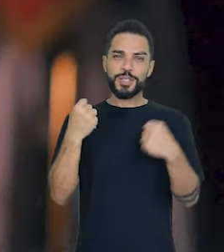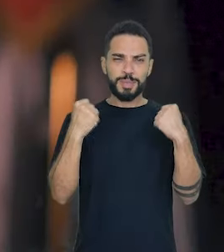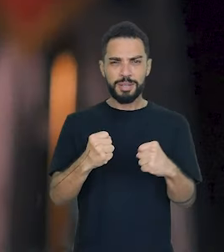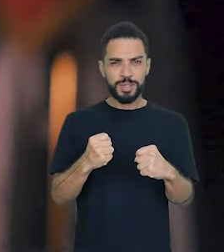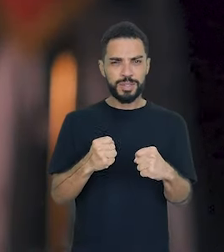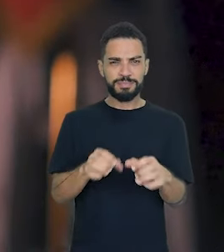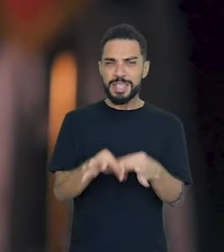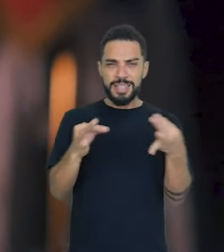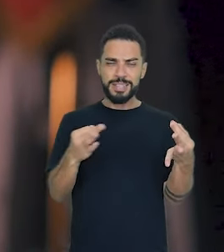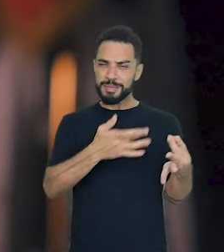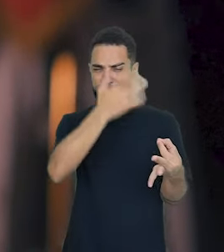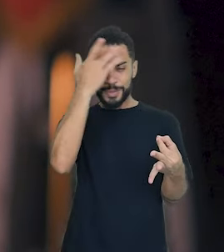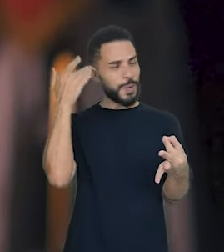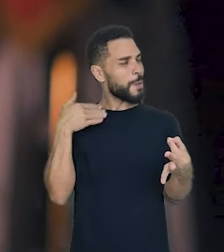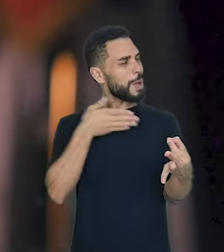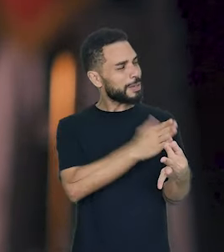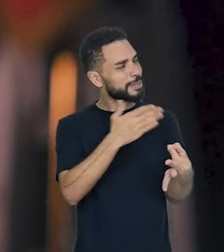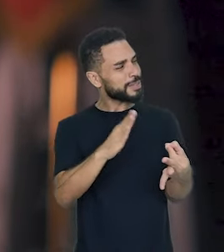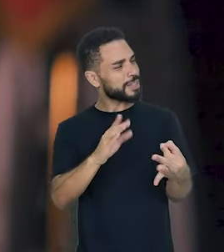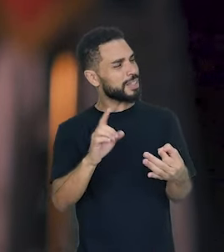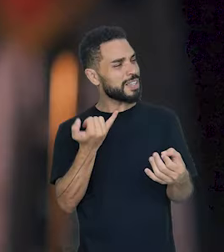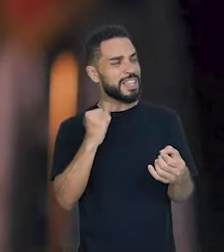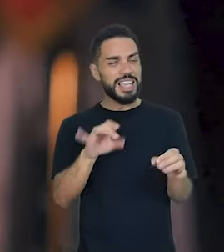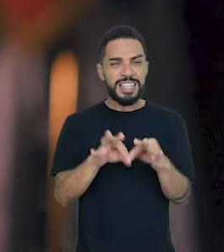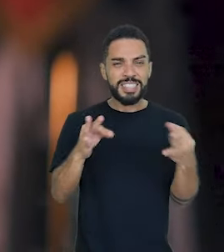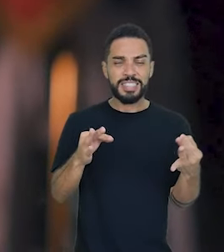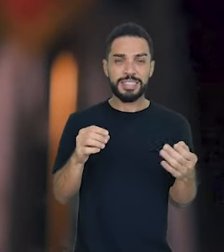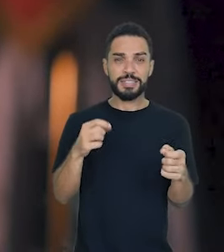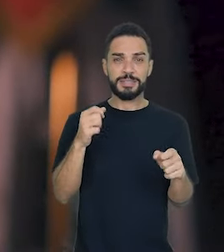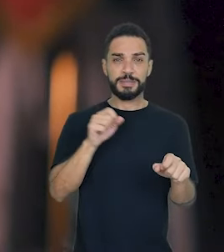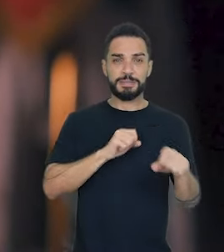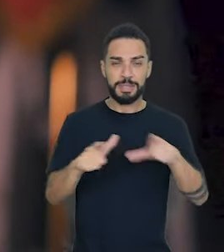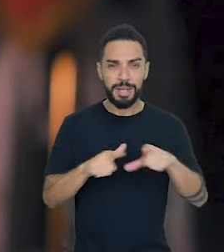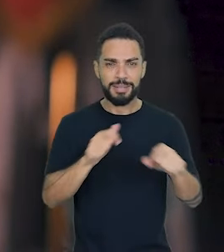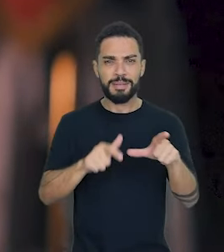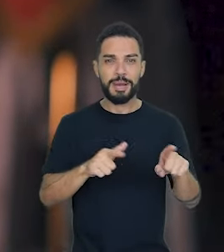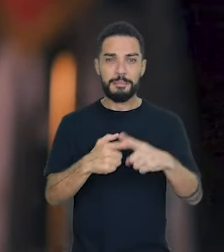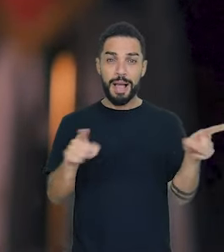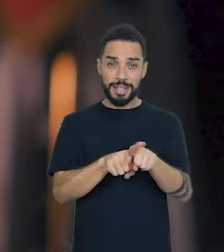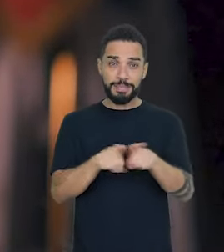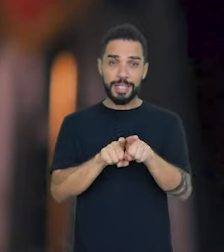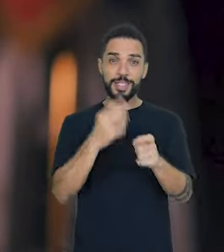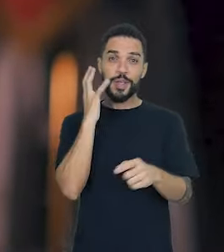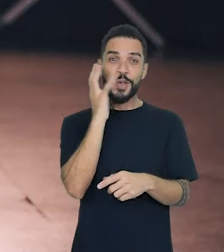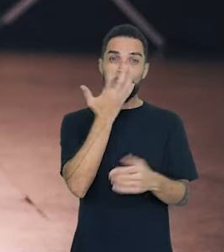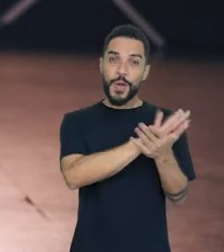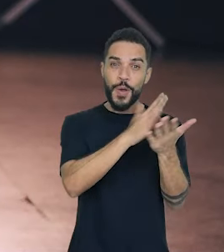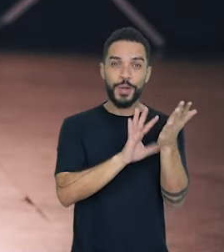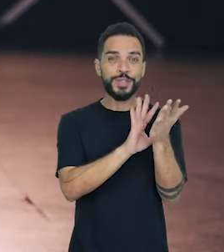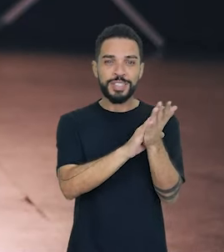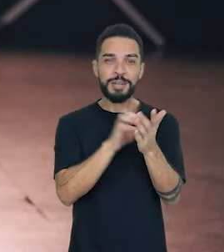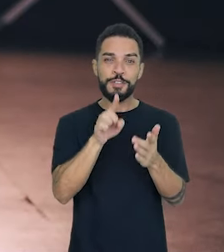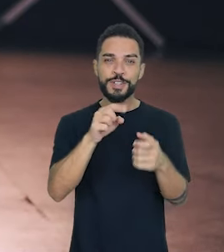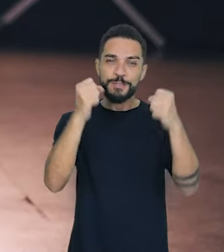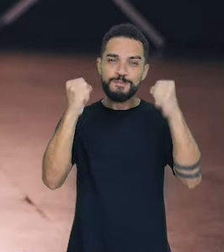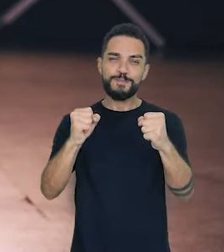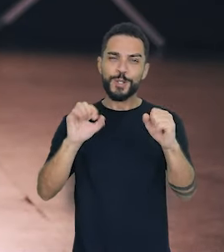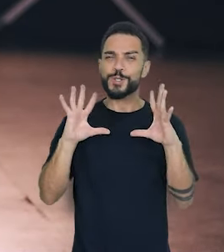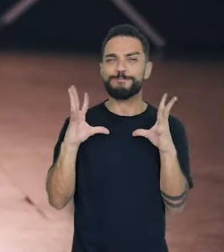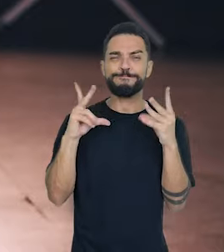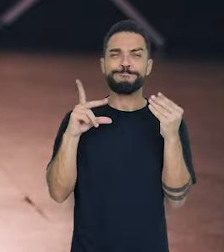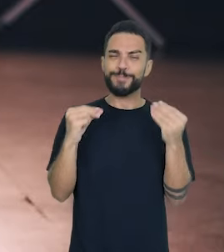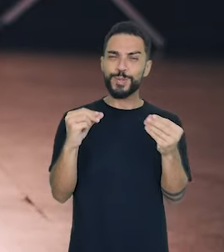na porta-bandeira. Você pode ser um engraxate transformando num mestre de bateria. O samba te dá várias